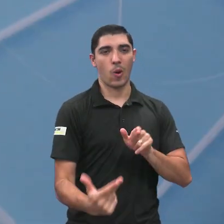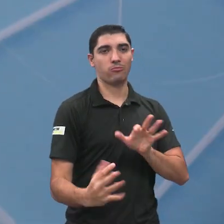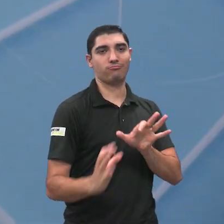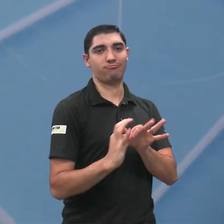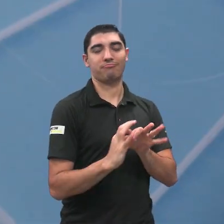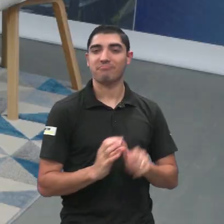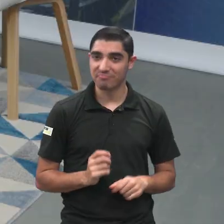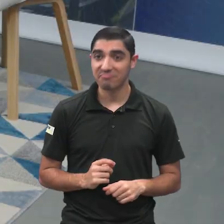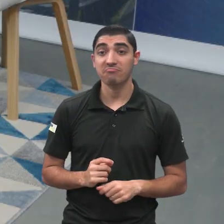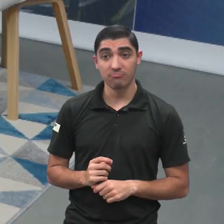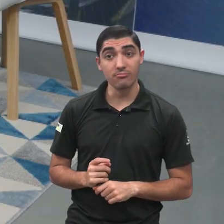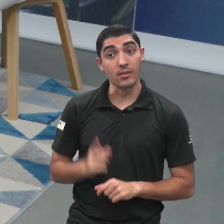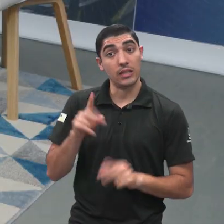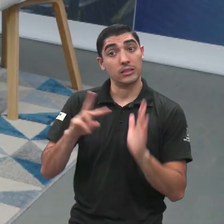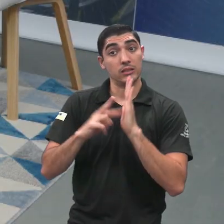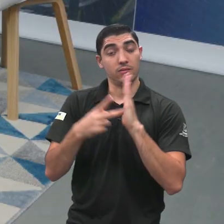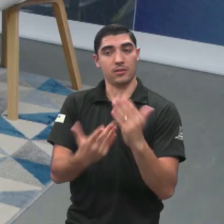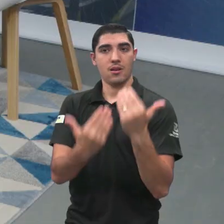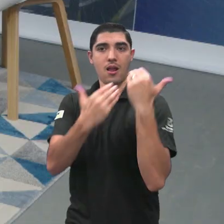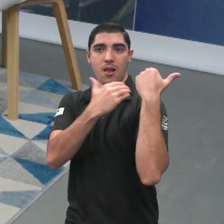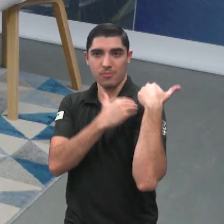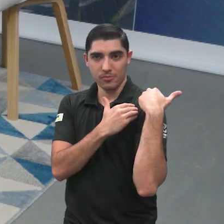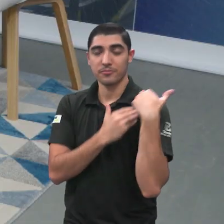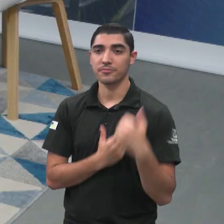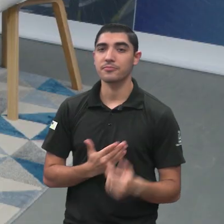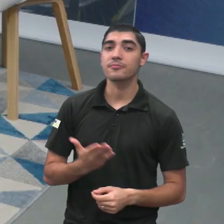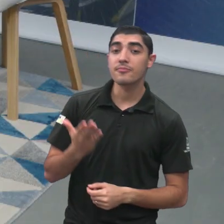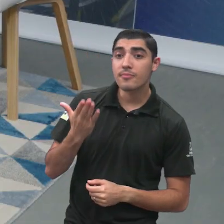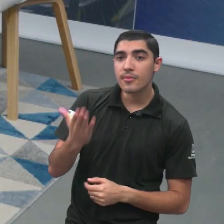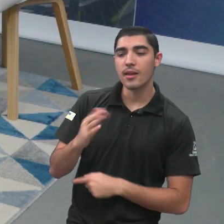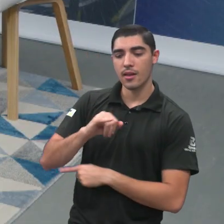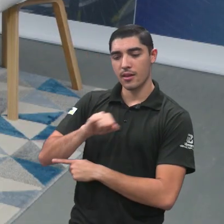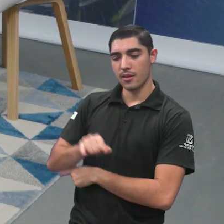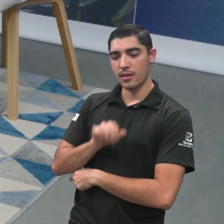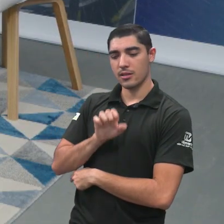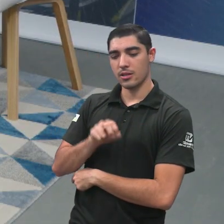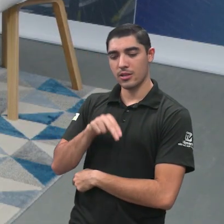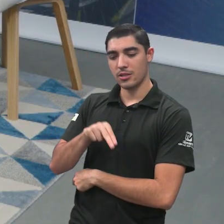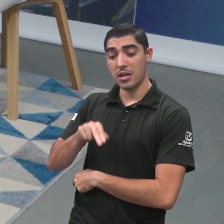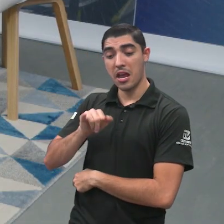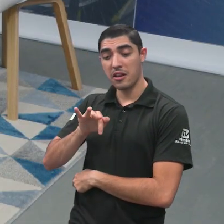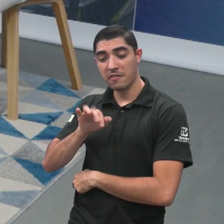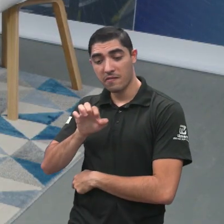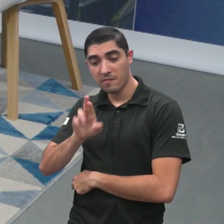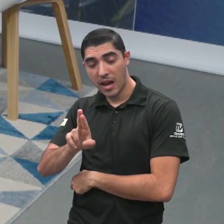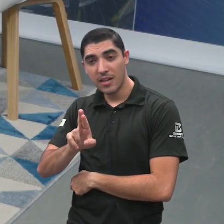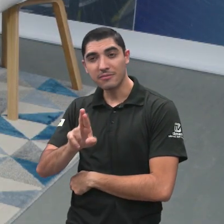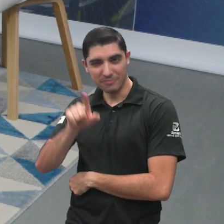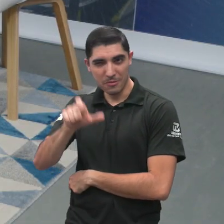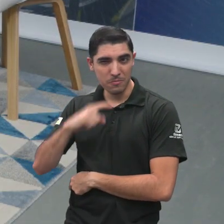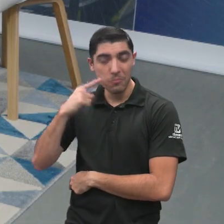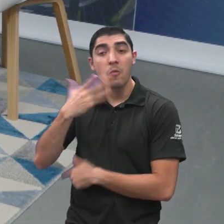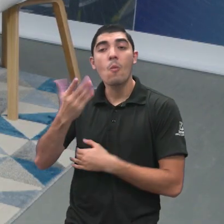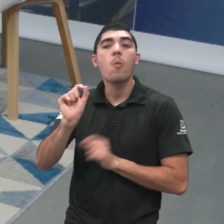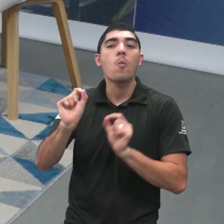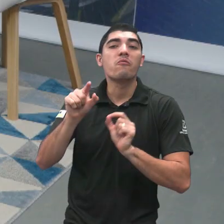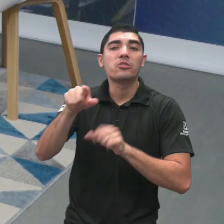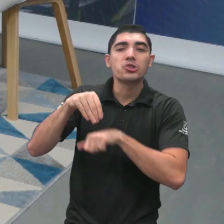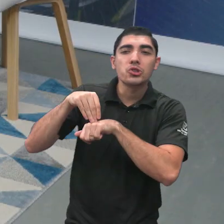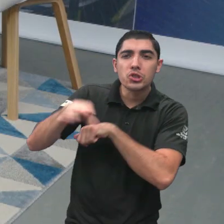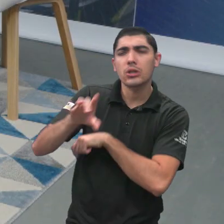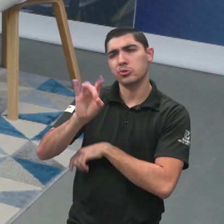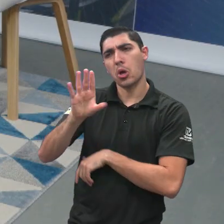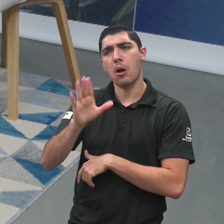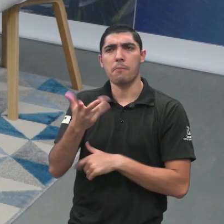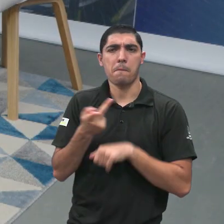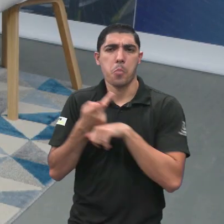filho. Questão de responsabilidade. Doutora Jennifer, que recado a senhora deixa, né? E não é só questão de